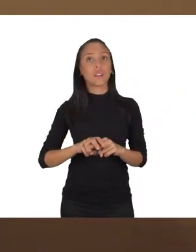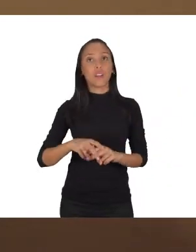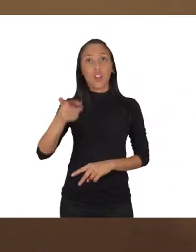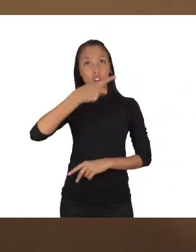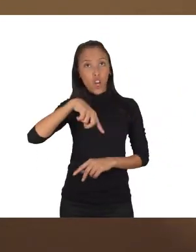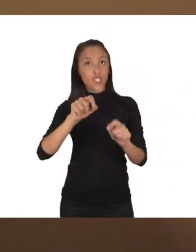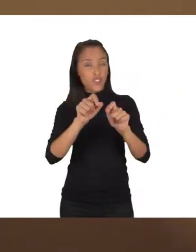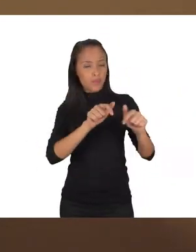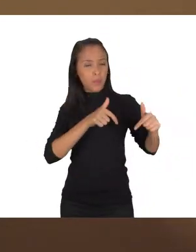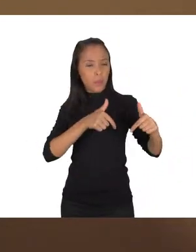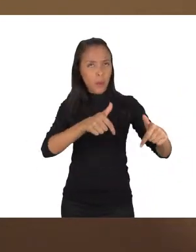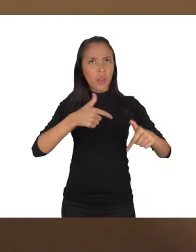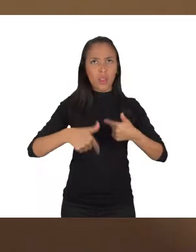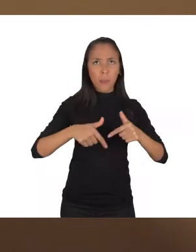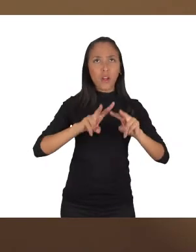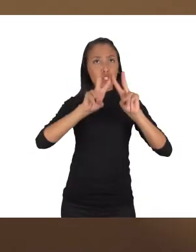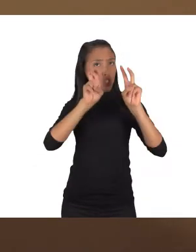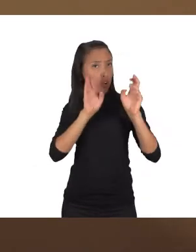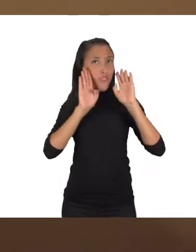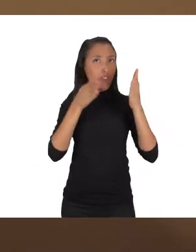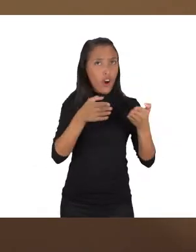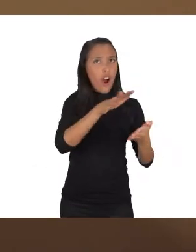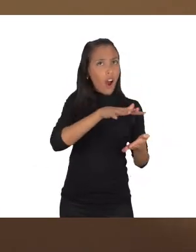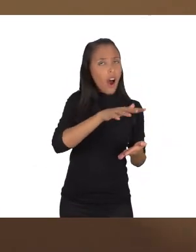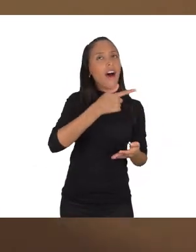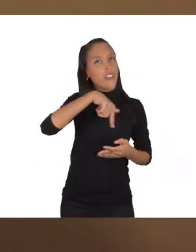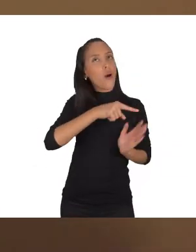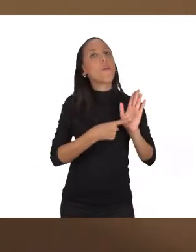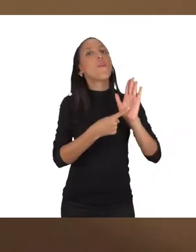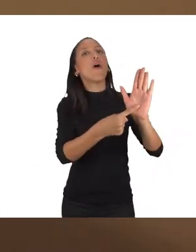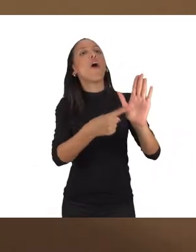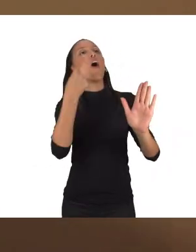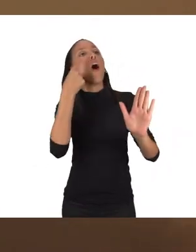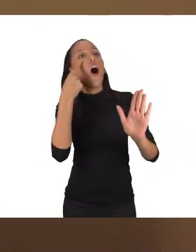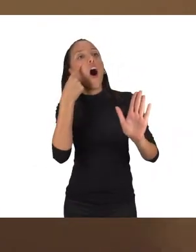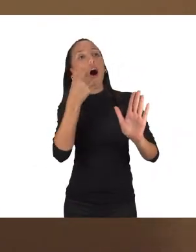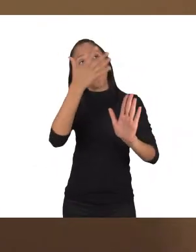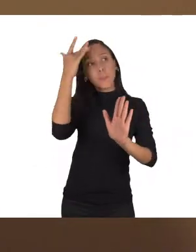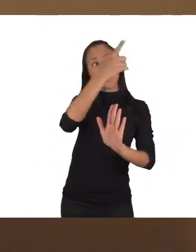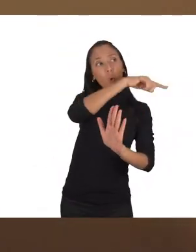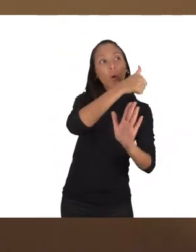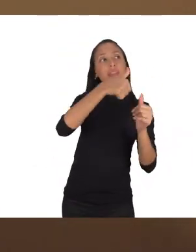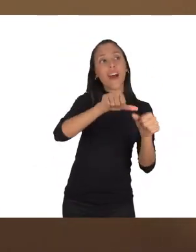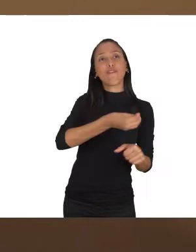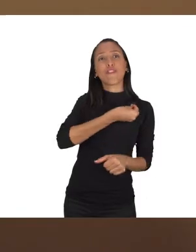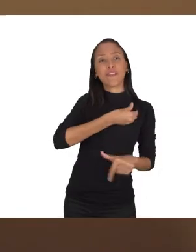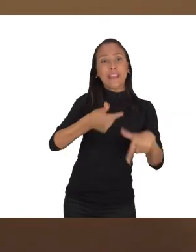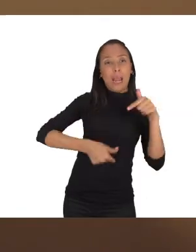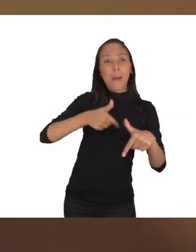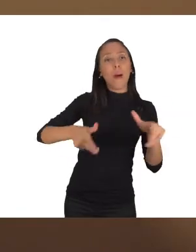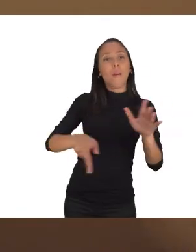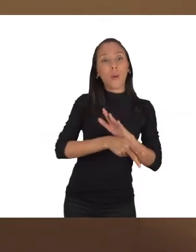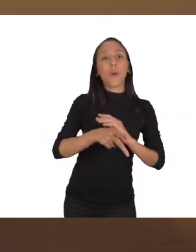realiza algum trabalho relacionado a essa área, a gente gosta de mostrar quem saiu da produção do tabaco e como está hoje,